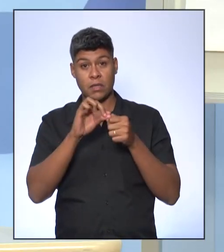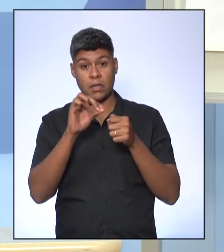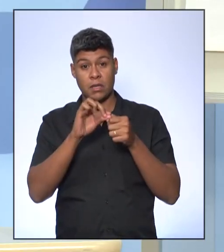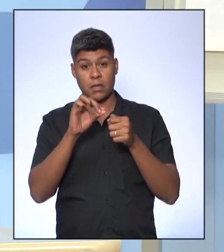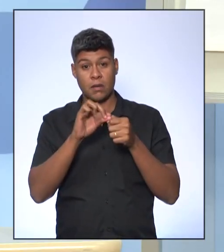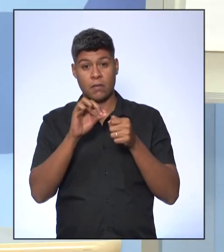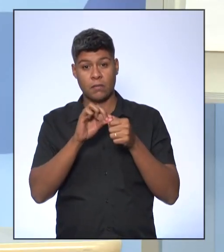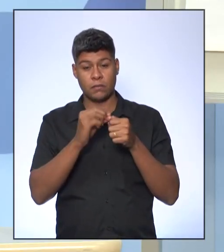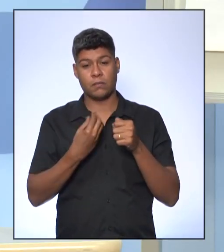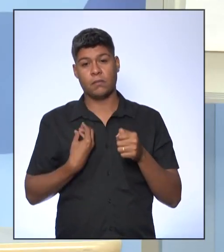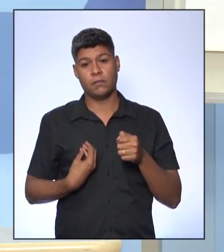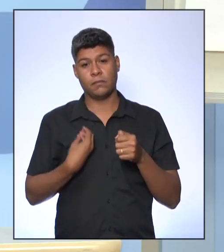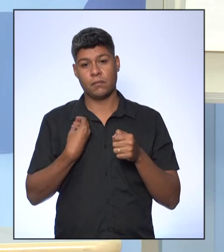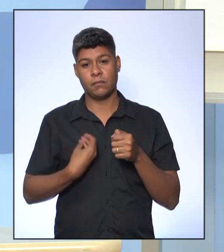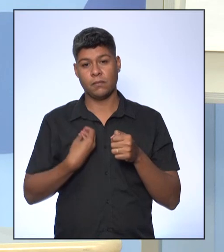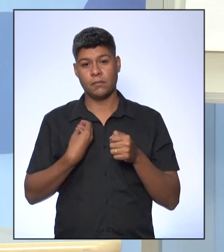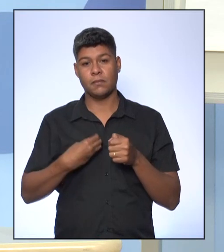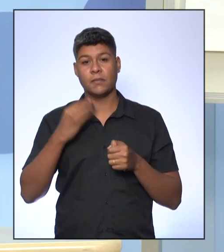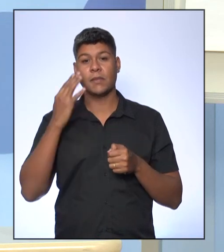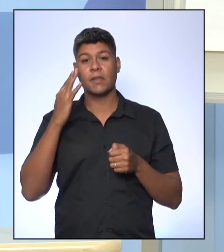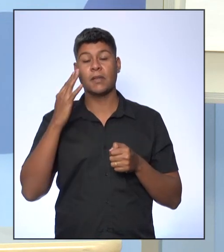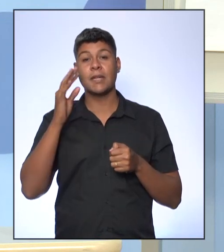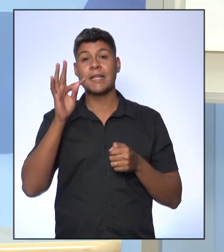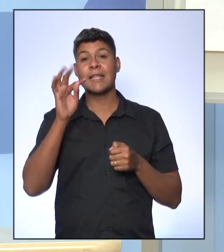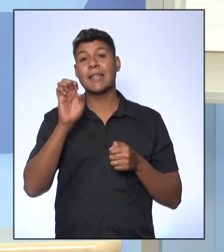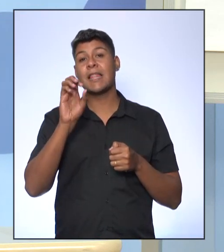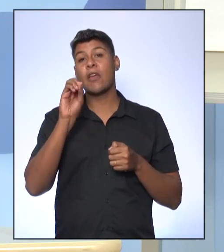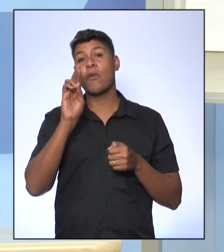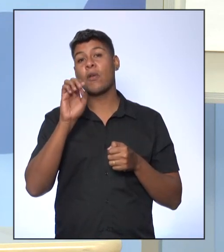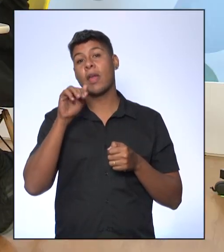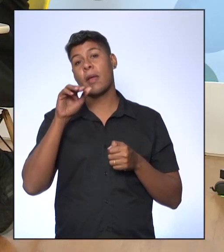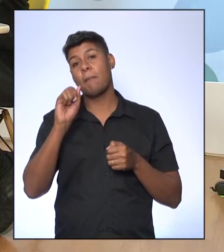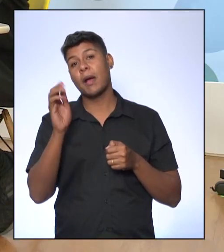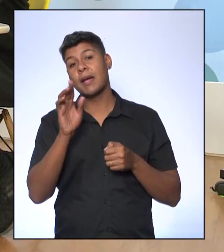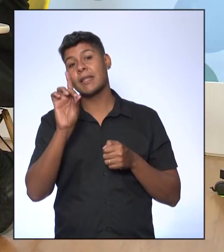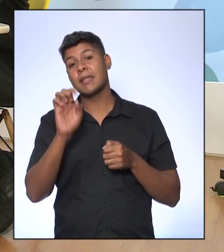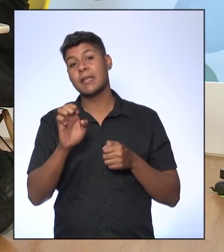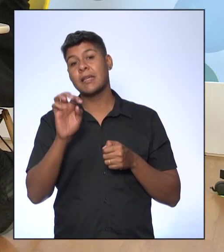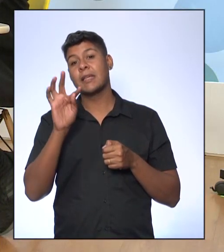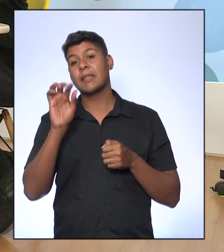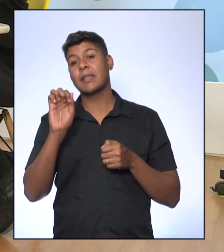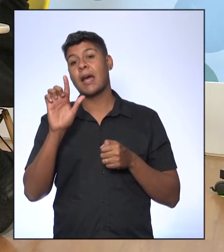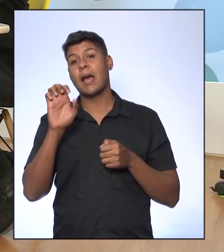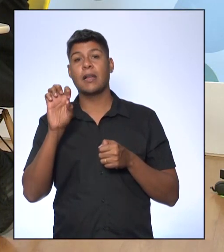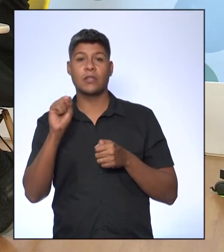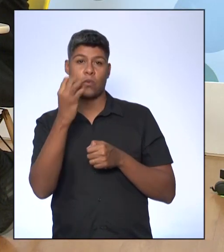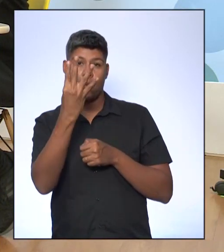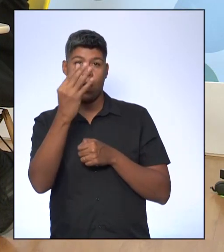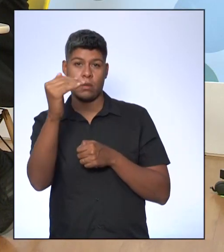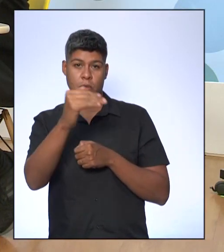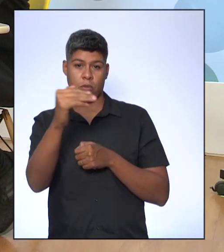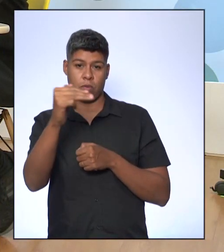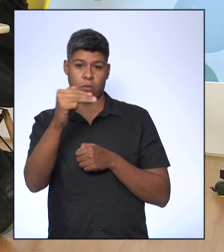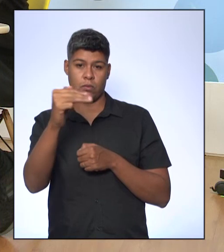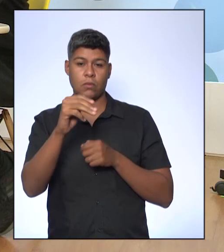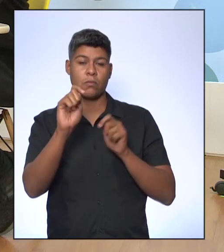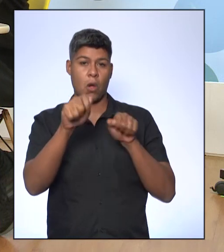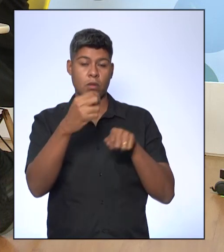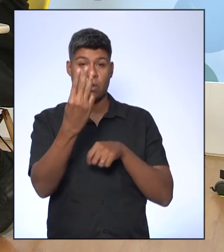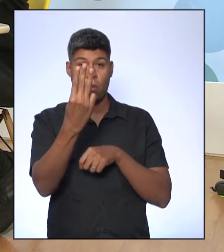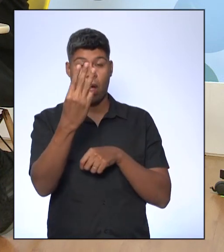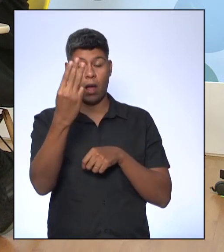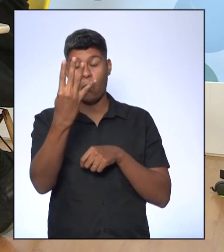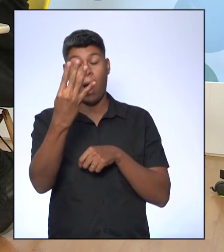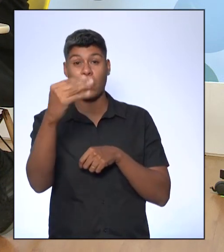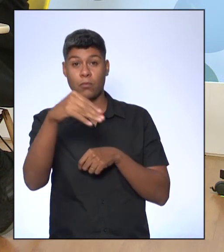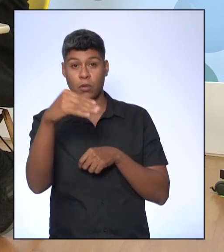respondam Tales, né, nos- Jonas? Isso, teorema de Tales. Isso mesmo, Rafa. Então, 4 minutos ou 3? Pode ser 4. Pode ser 4? Você que manda, Pode Jonas. ser 4, pode ser 4.